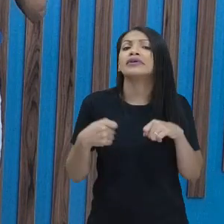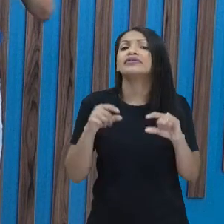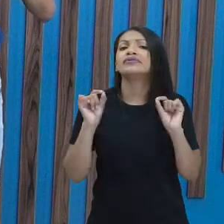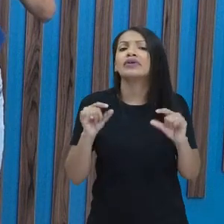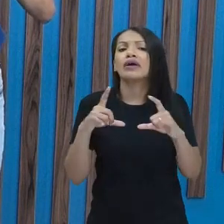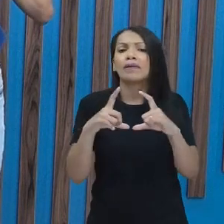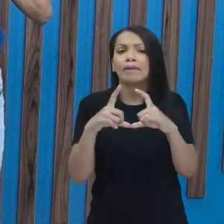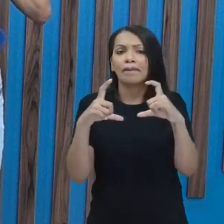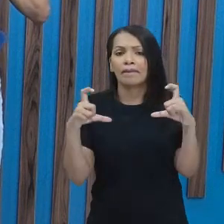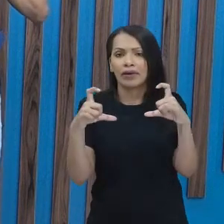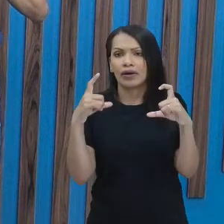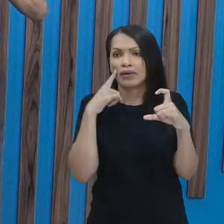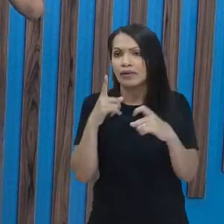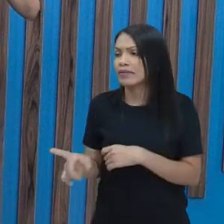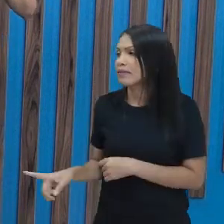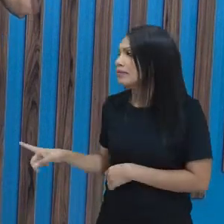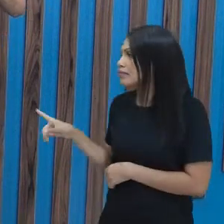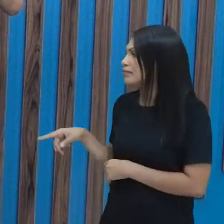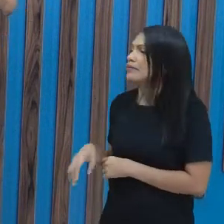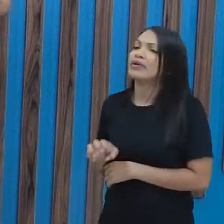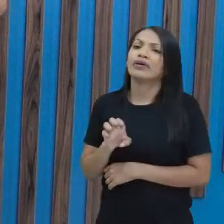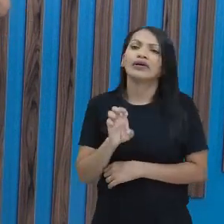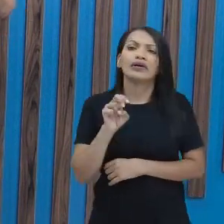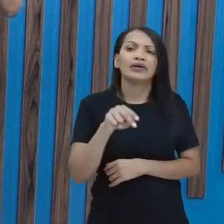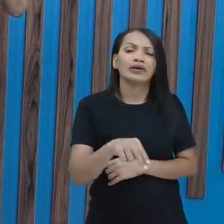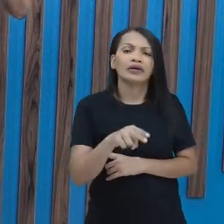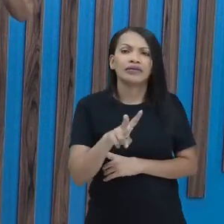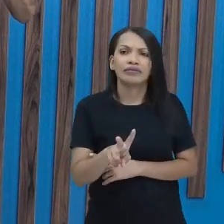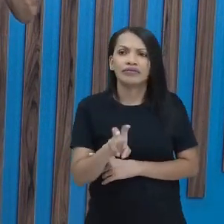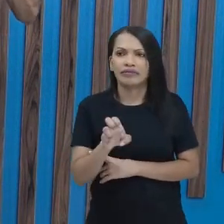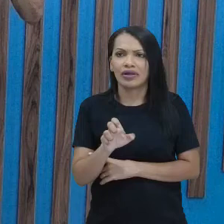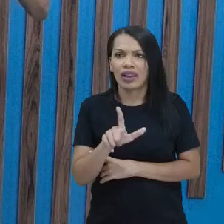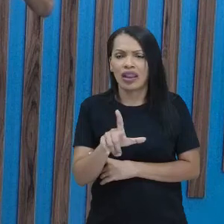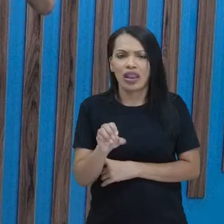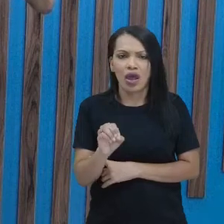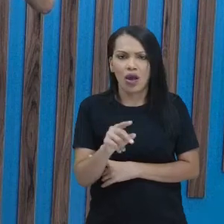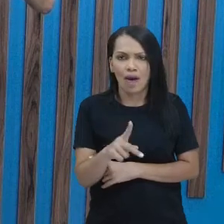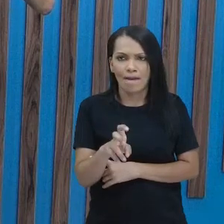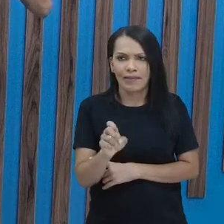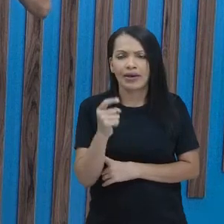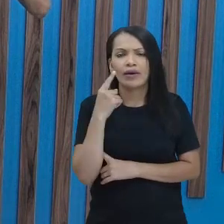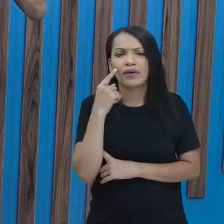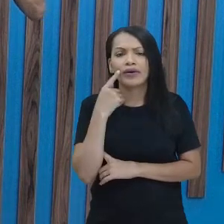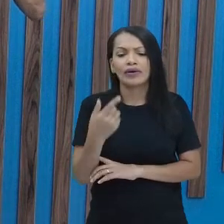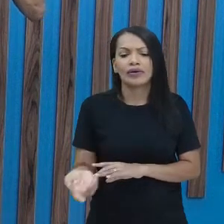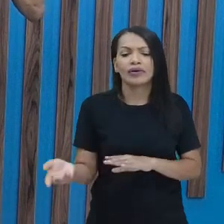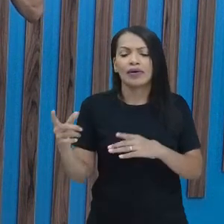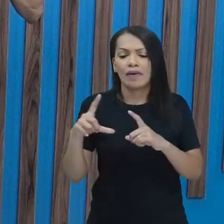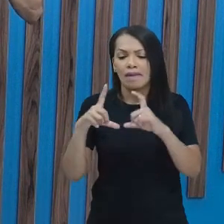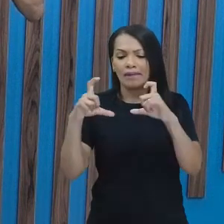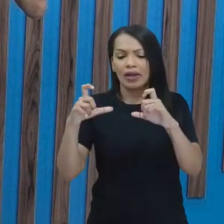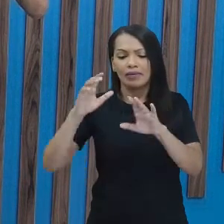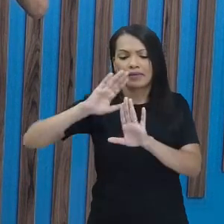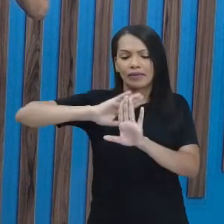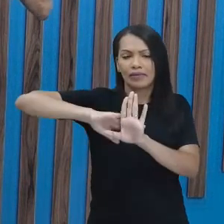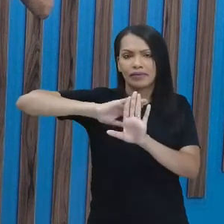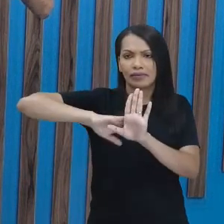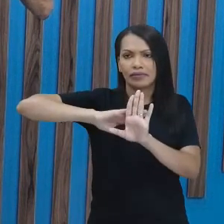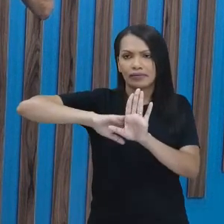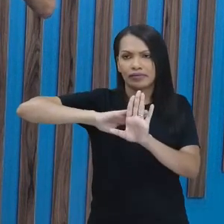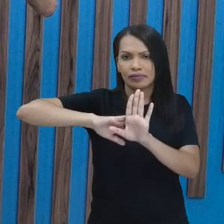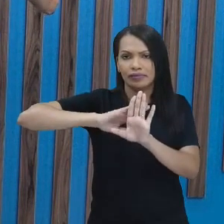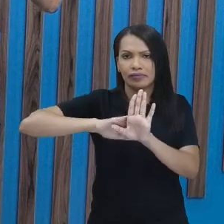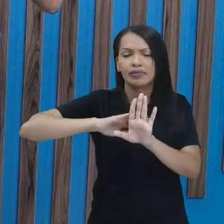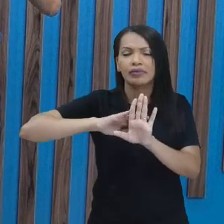envelope e nesse envelope eu tenho destinatário, não é? Que é a parte de trás do envelope, tá? O verso